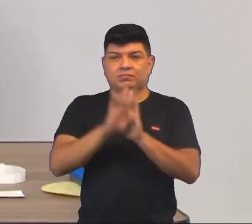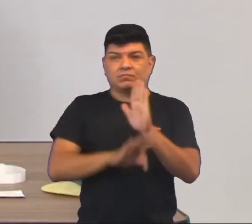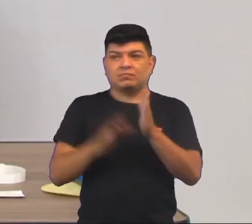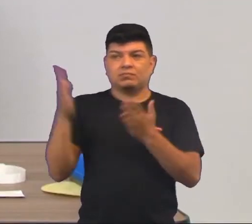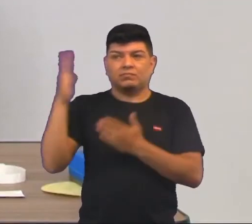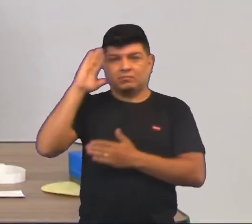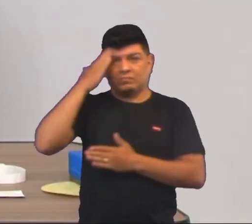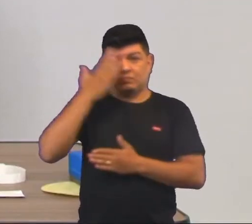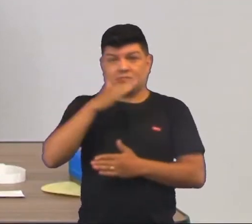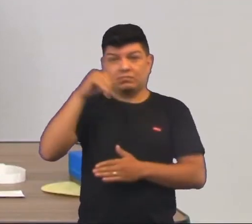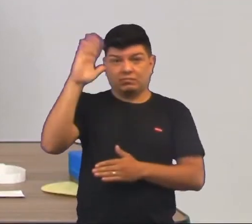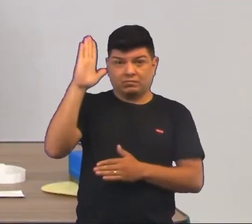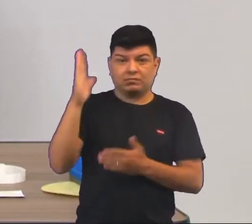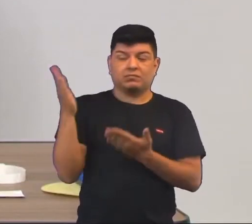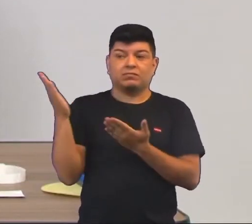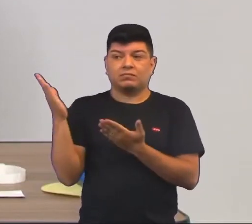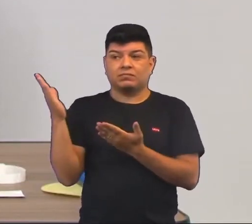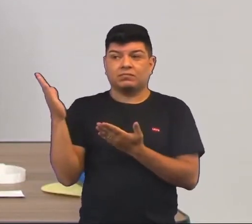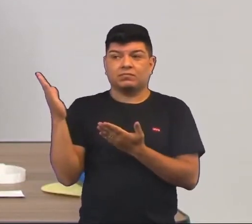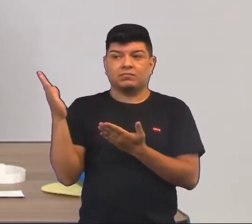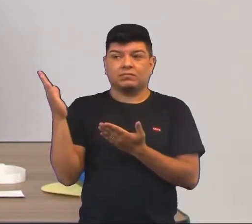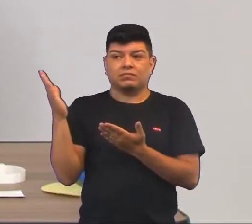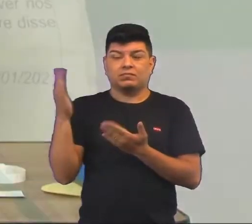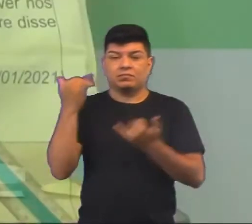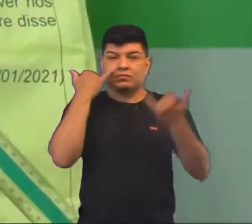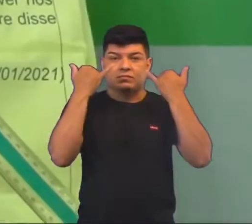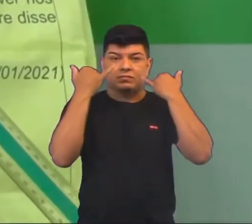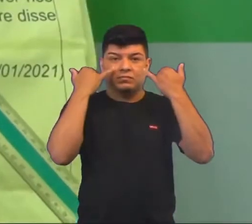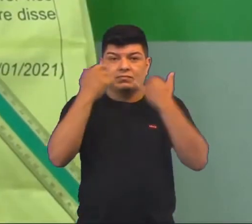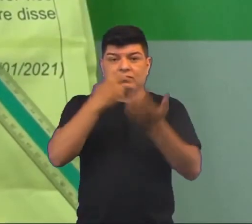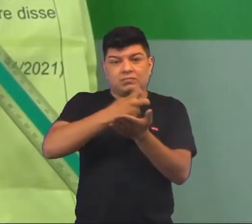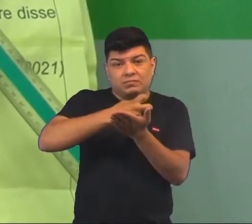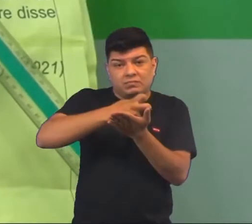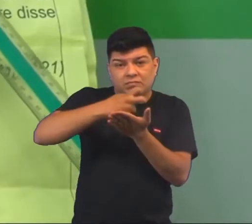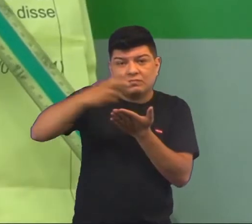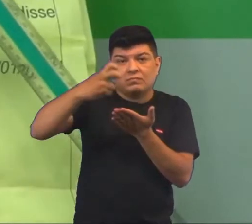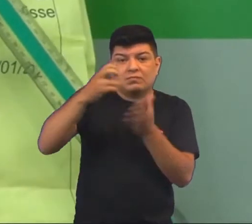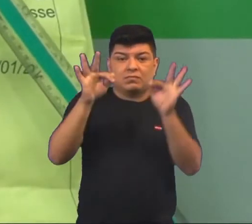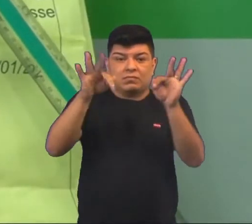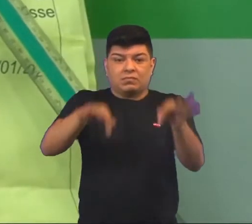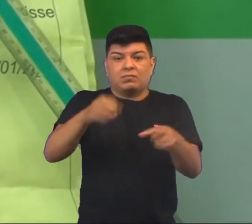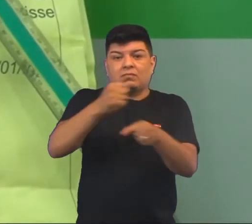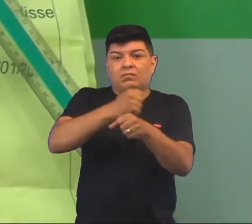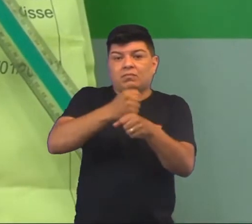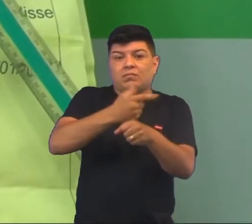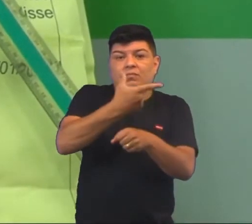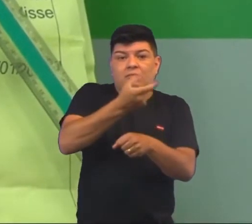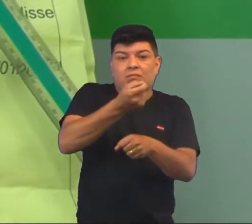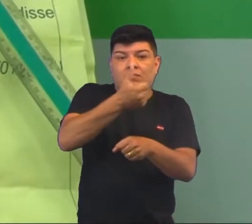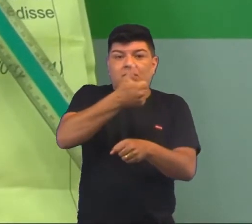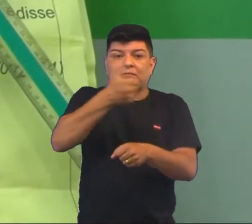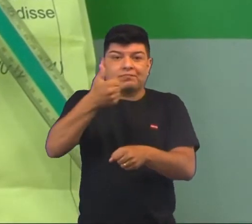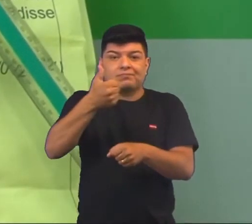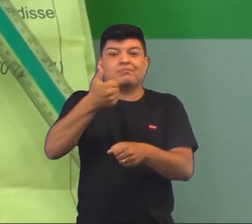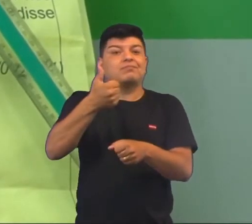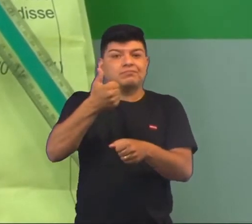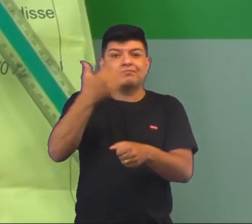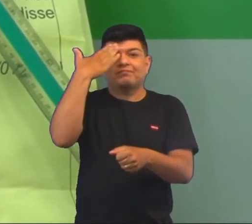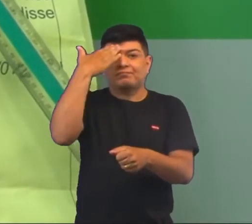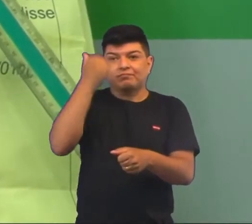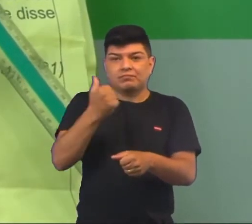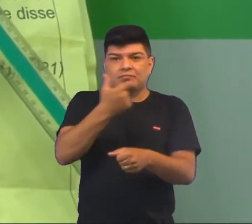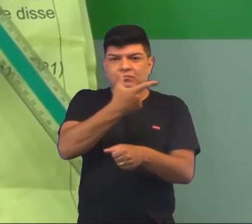gente compreender um pouquinho mais. Tem aqui a notícia, o Faustão deixa a TV Globo no final de 2021. Então, já sabe que não é